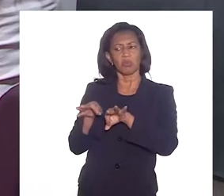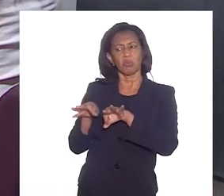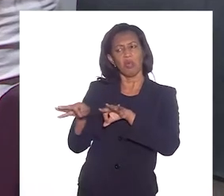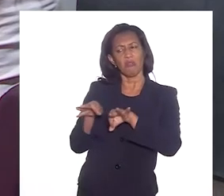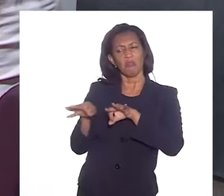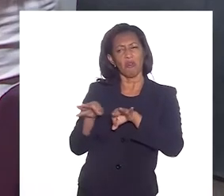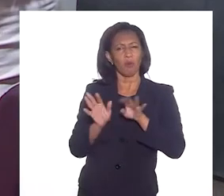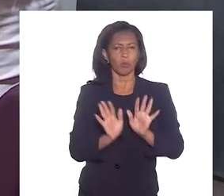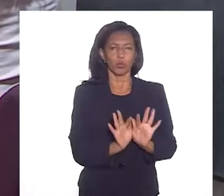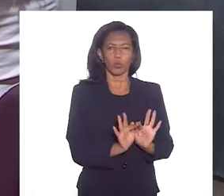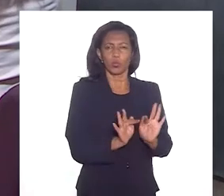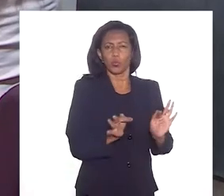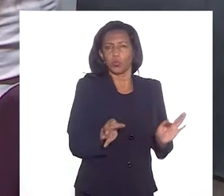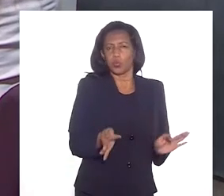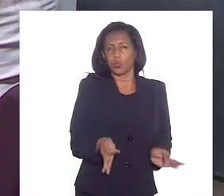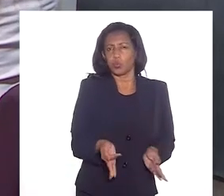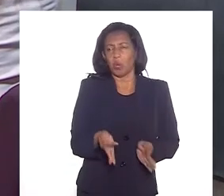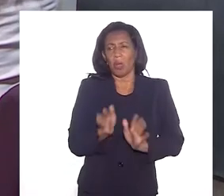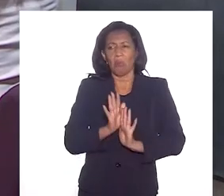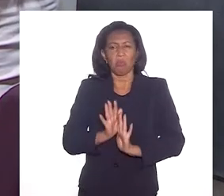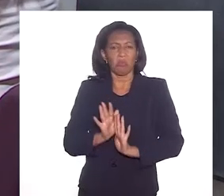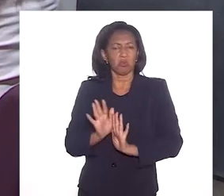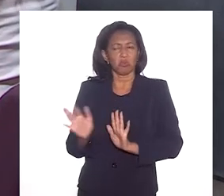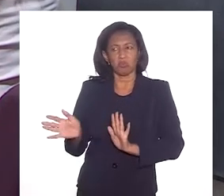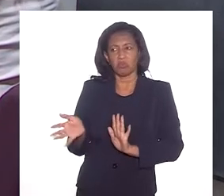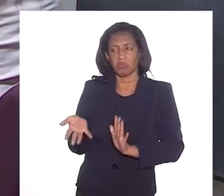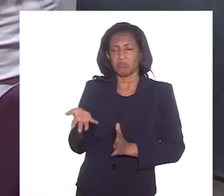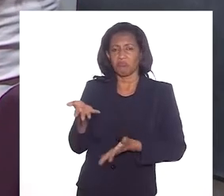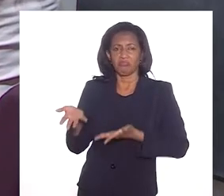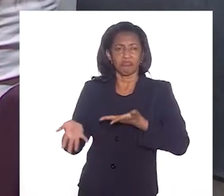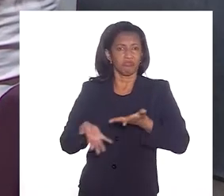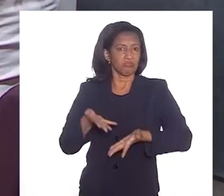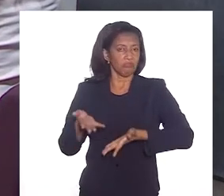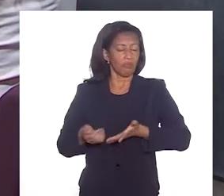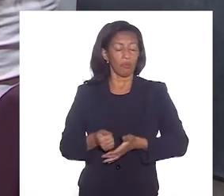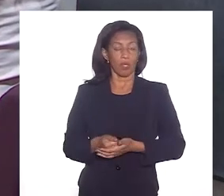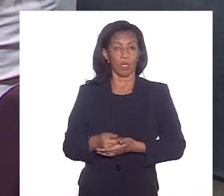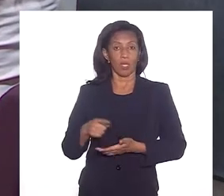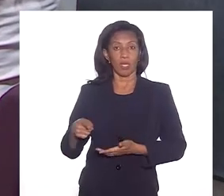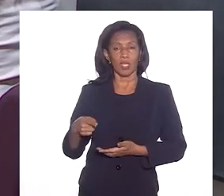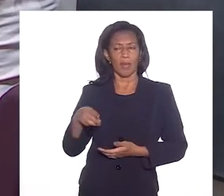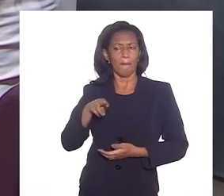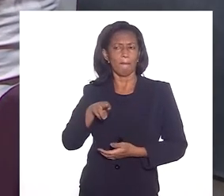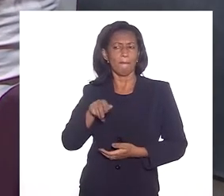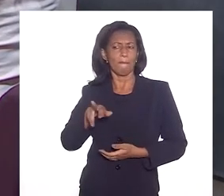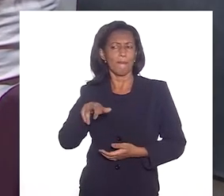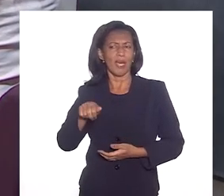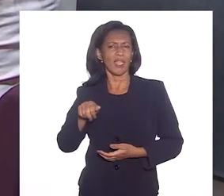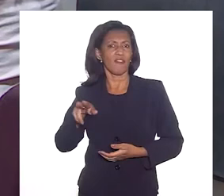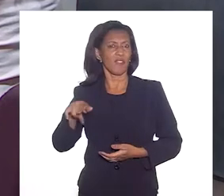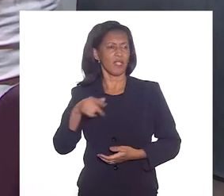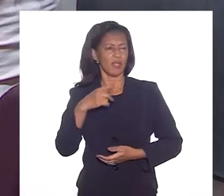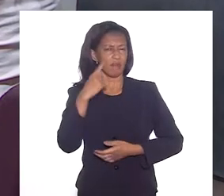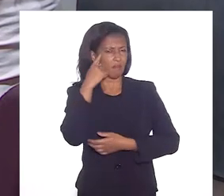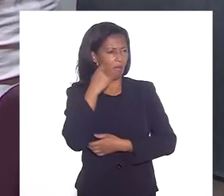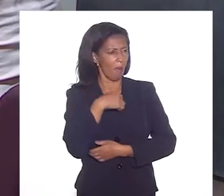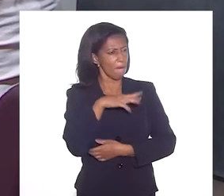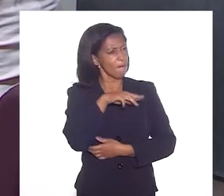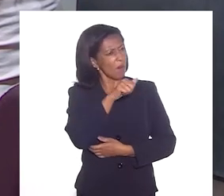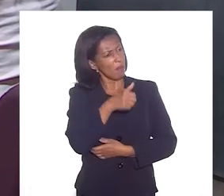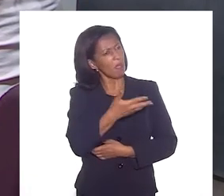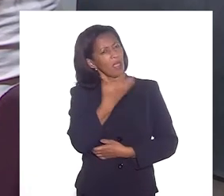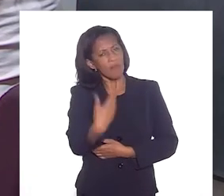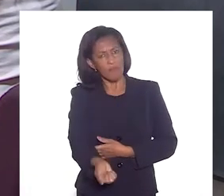forma muito lúdica, muito despretensiosa. E aí a Maria Fernanda deu a ideia: poxa,